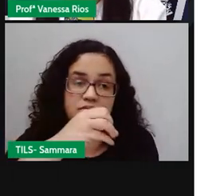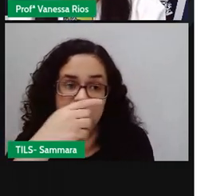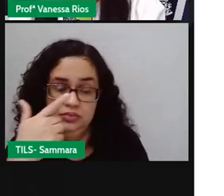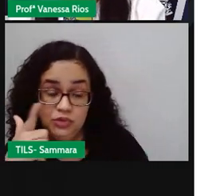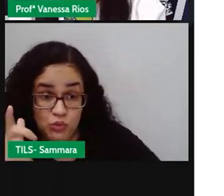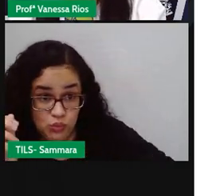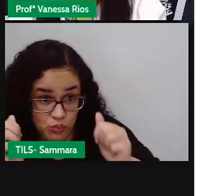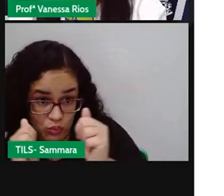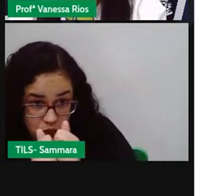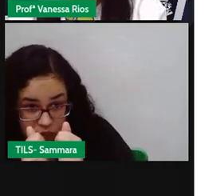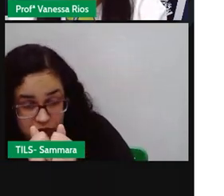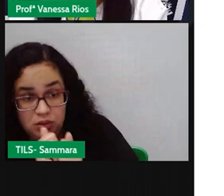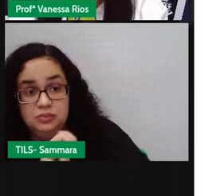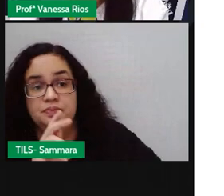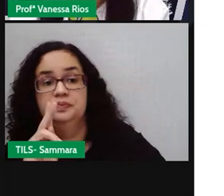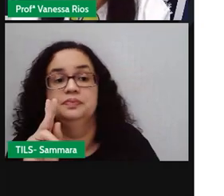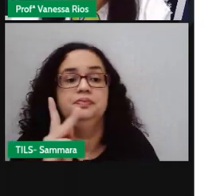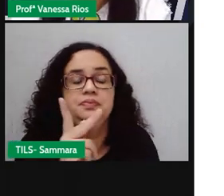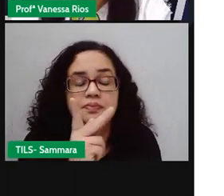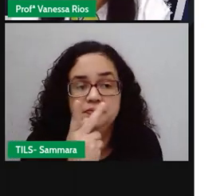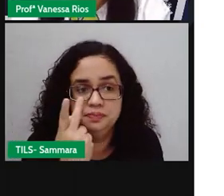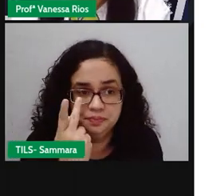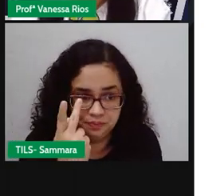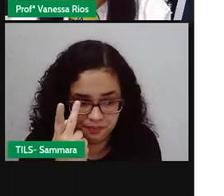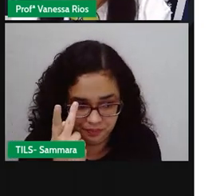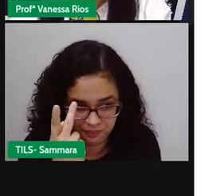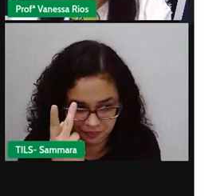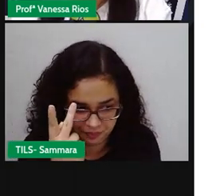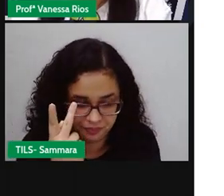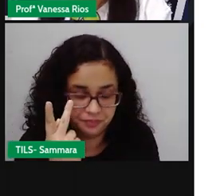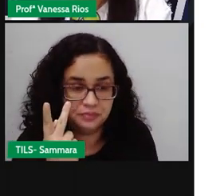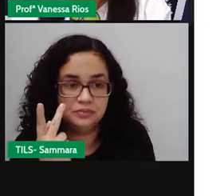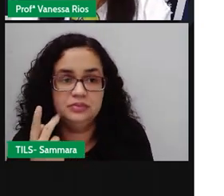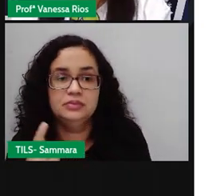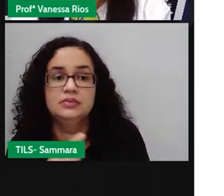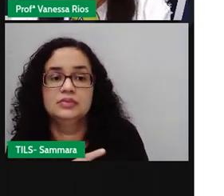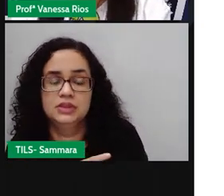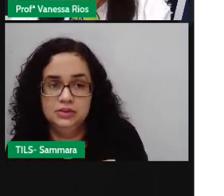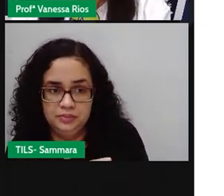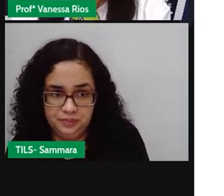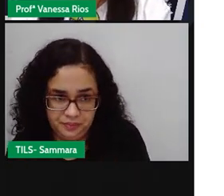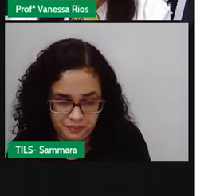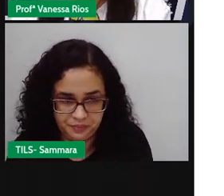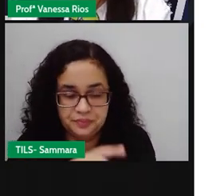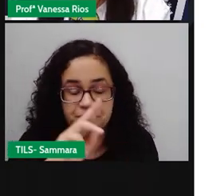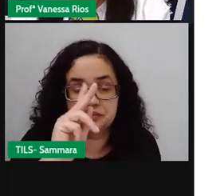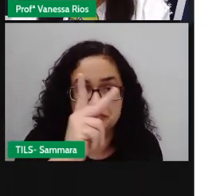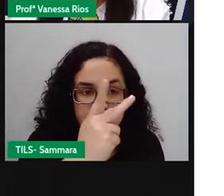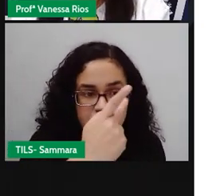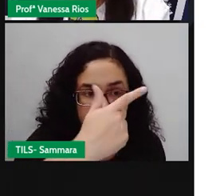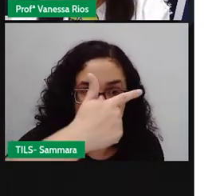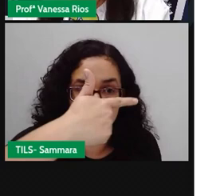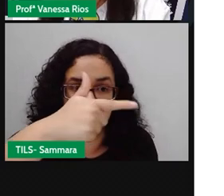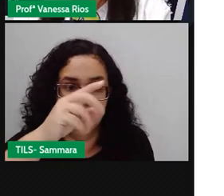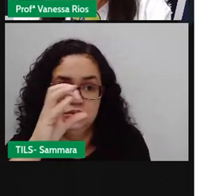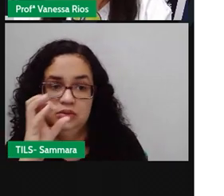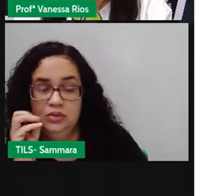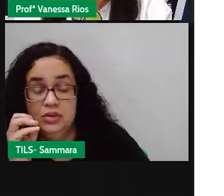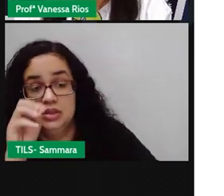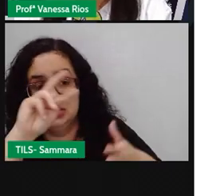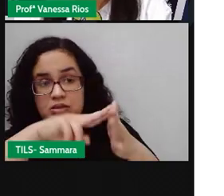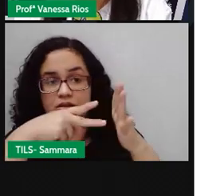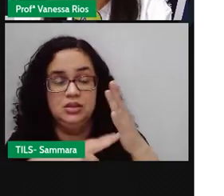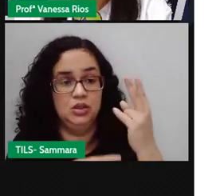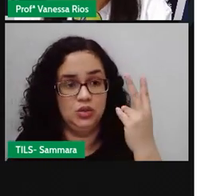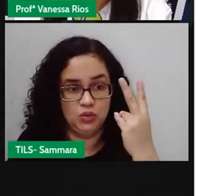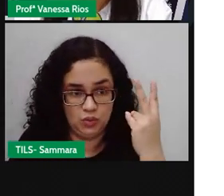de hidrogênio, não é? Por isso que tem a composição H2O, porque